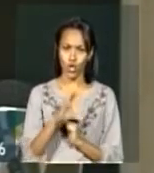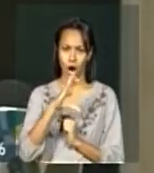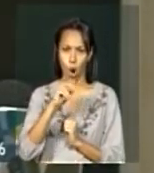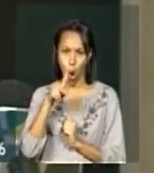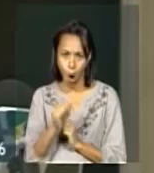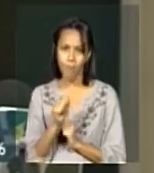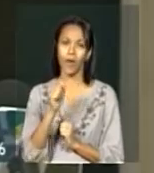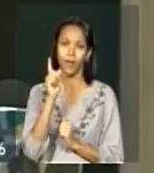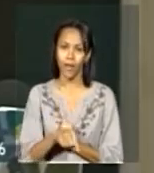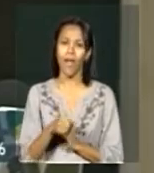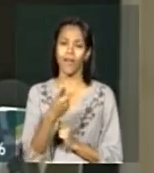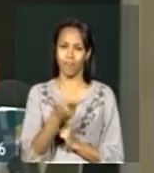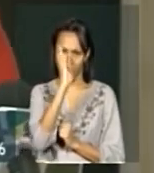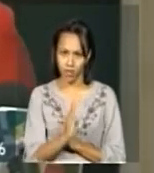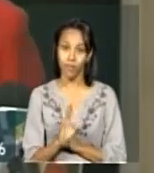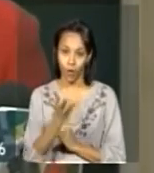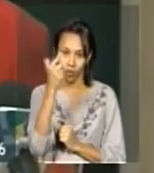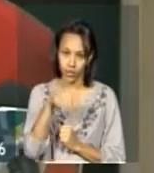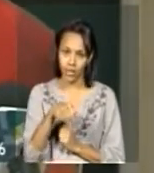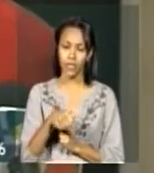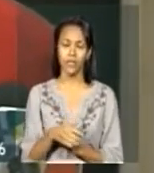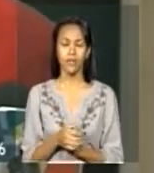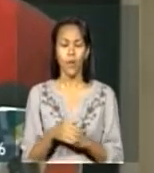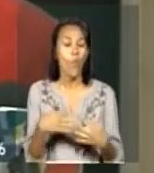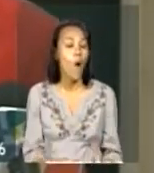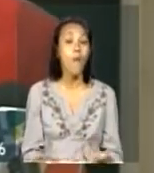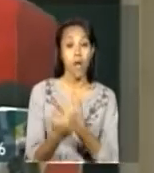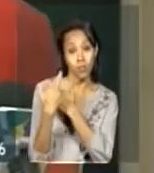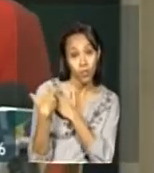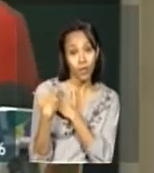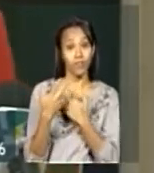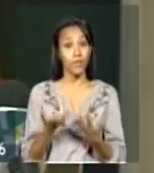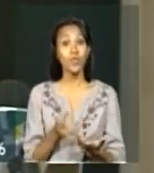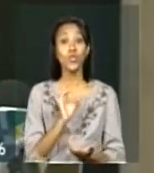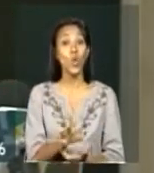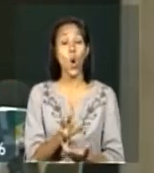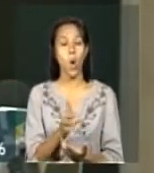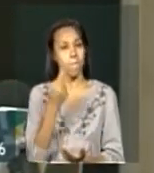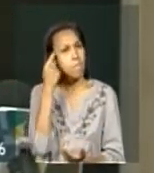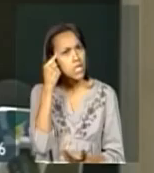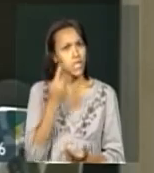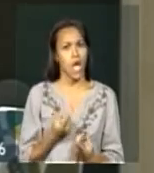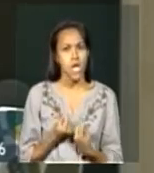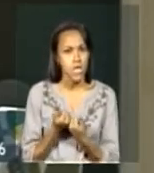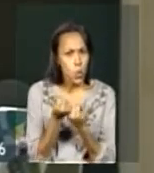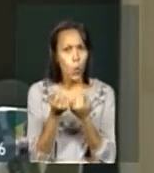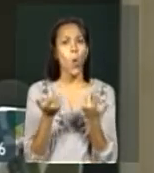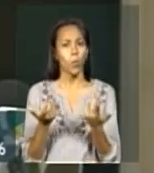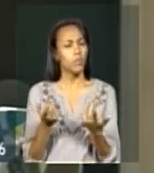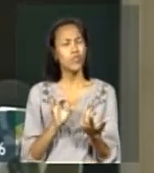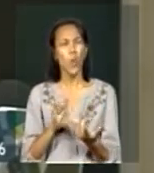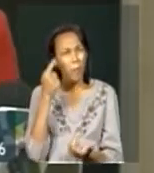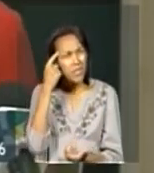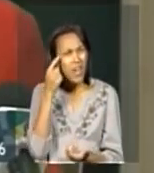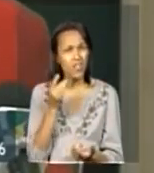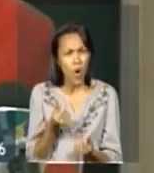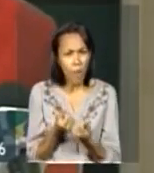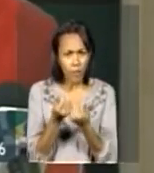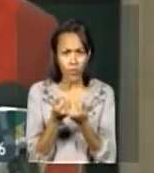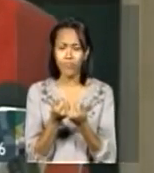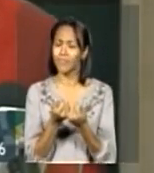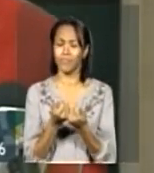nós vamos sediar, ela tem um papel não só importante do ponto de vista econômico, que a gente fala muito nisso, mas